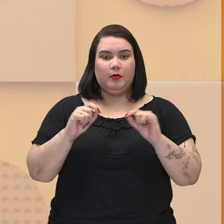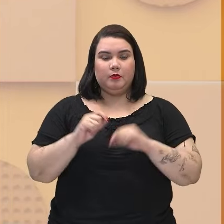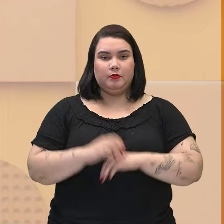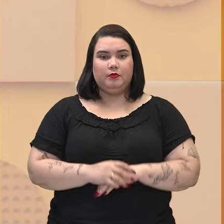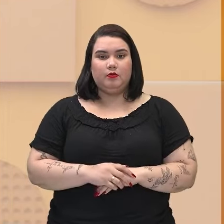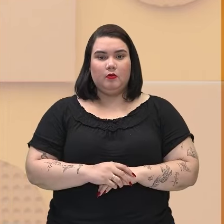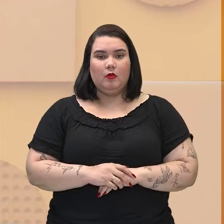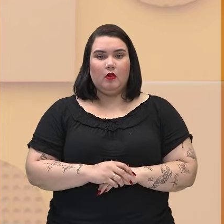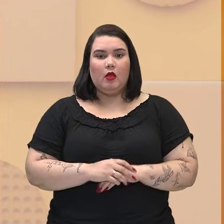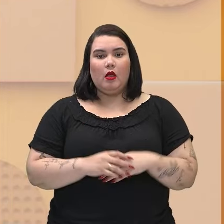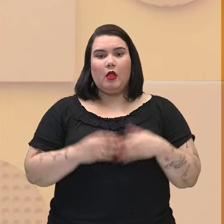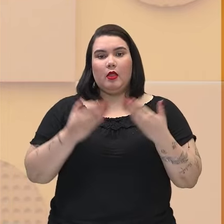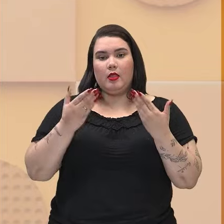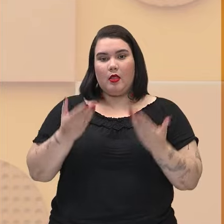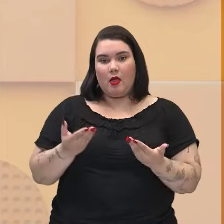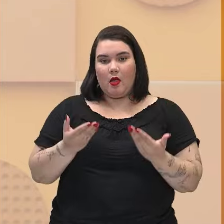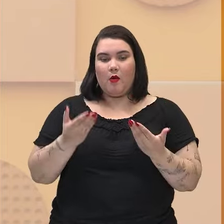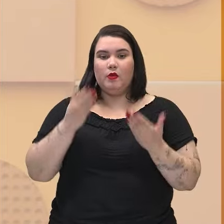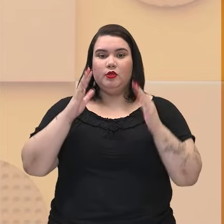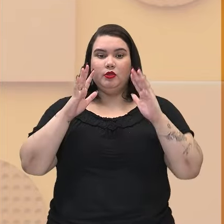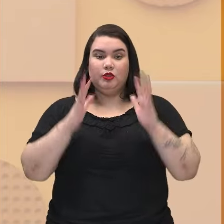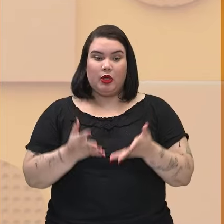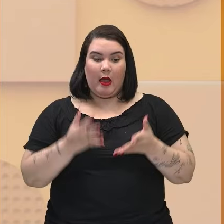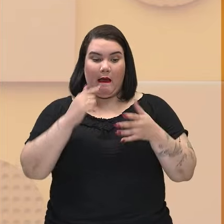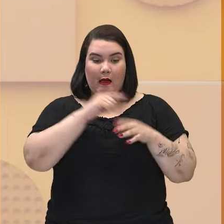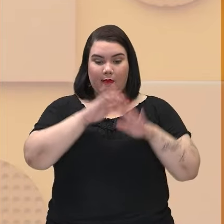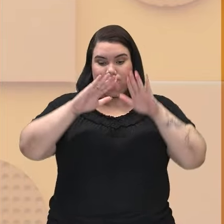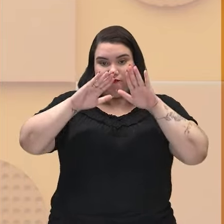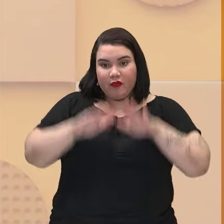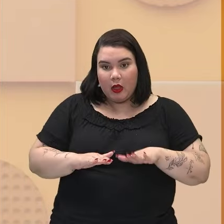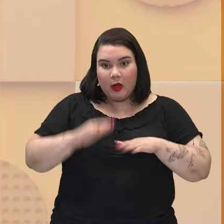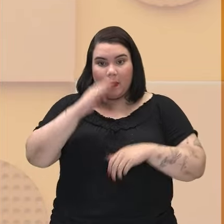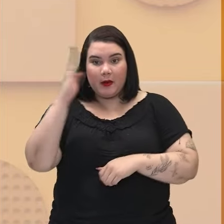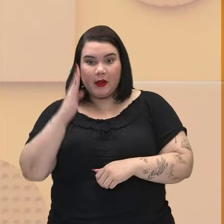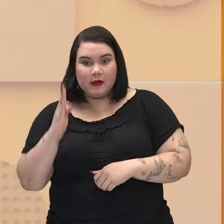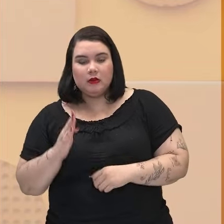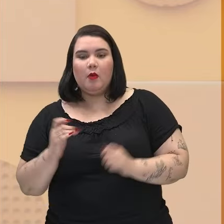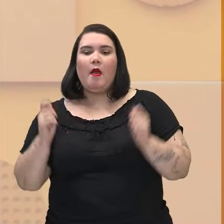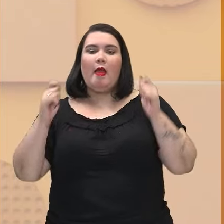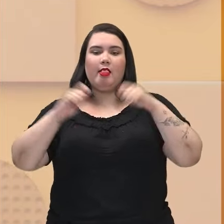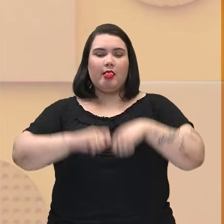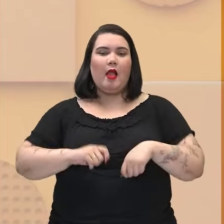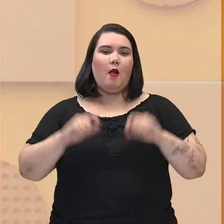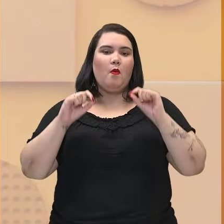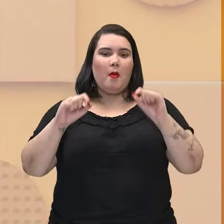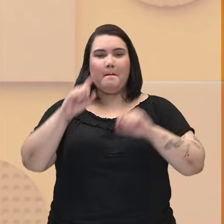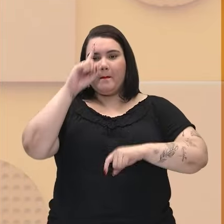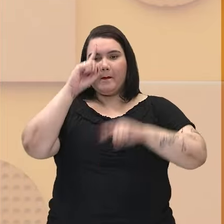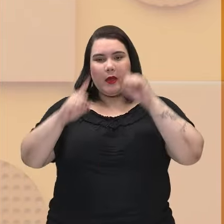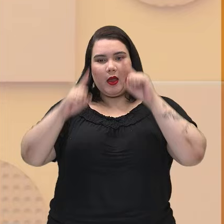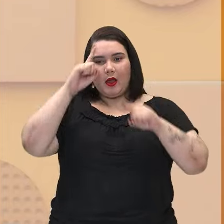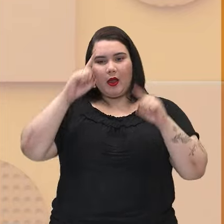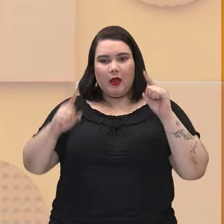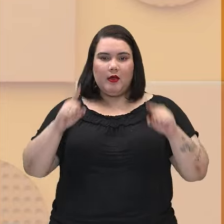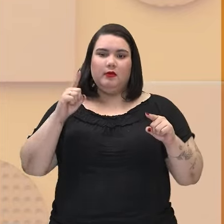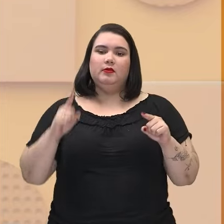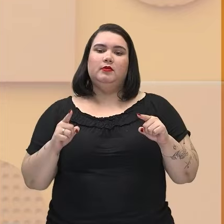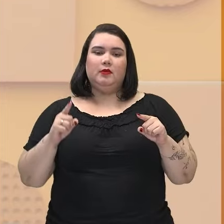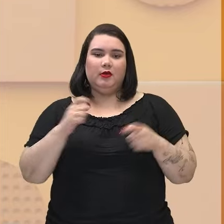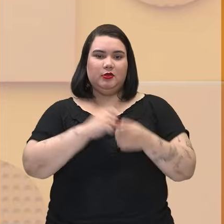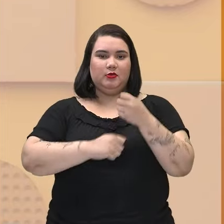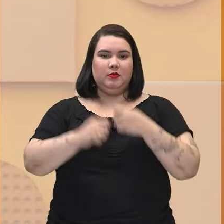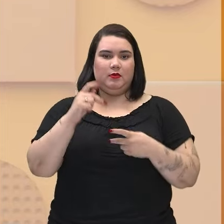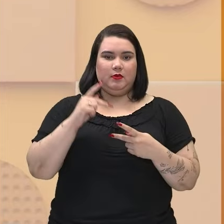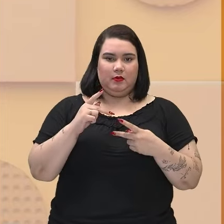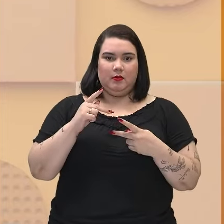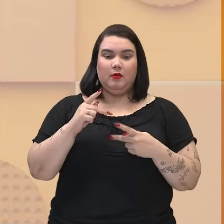conta disso, claro que uma vez a coroa estabelecida dentro do Brasil, conseguia controlar melhor nessa parte